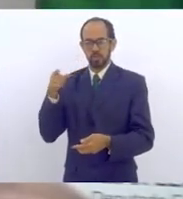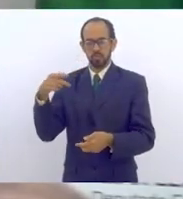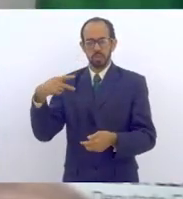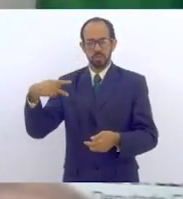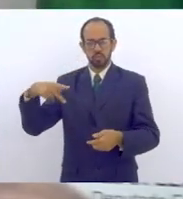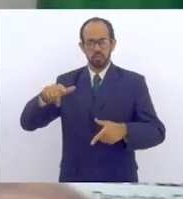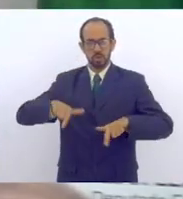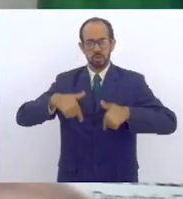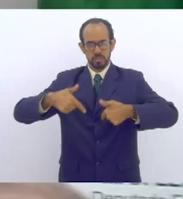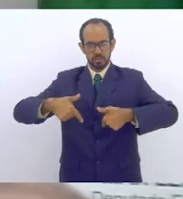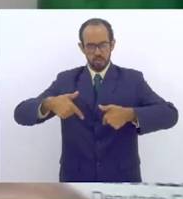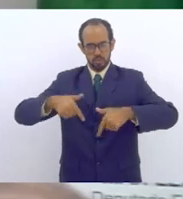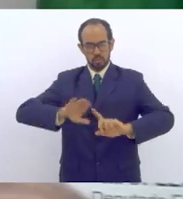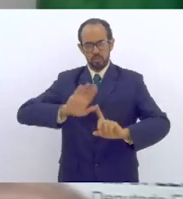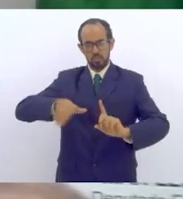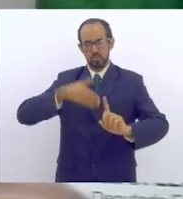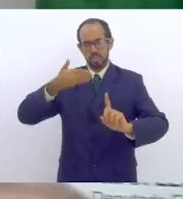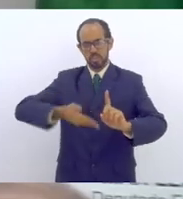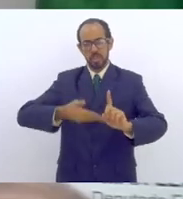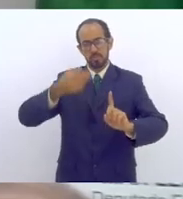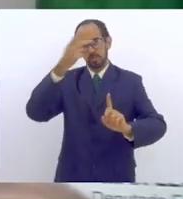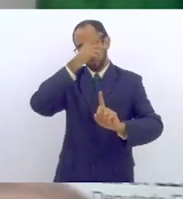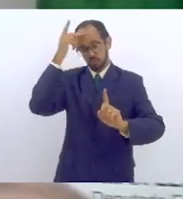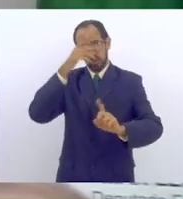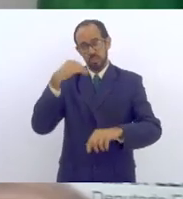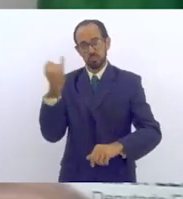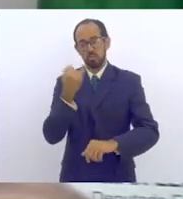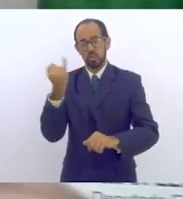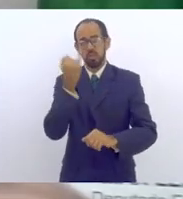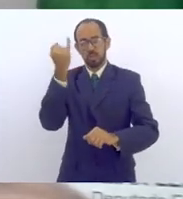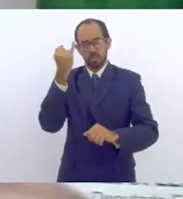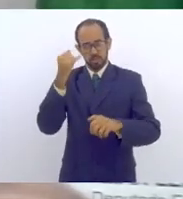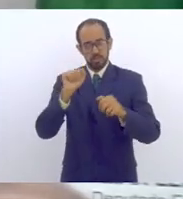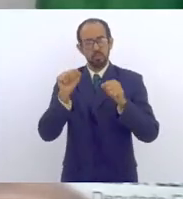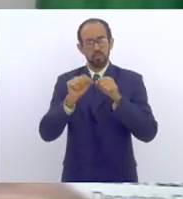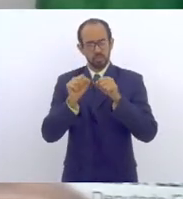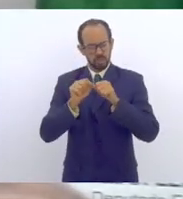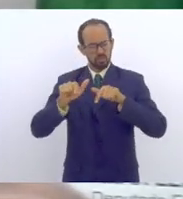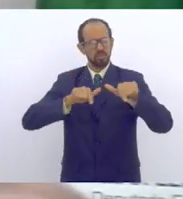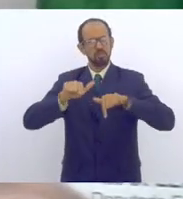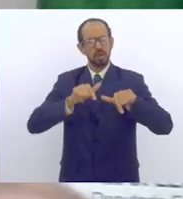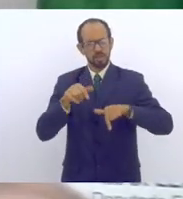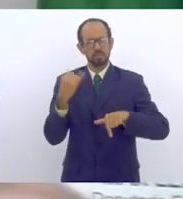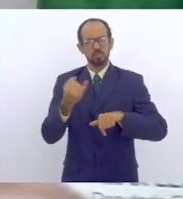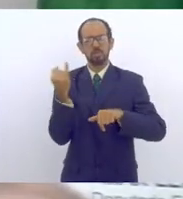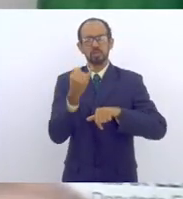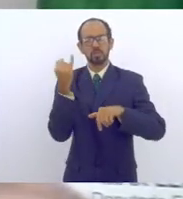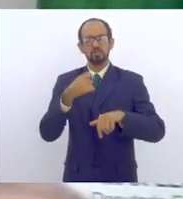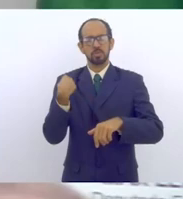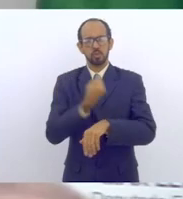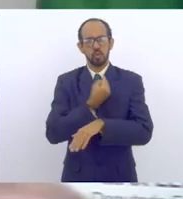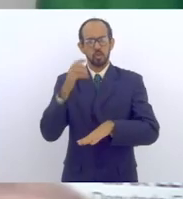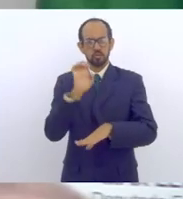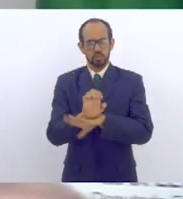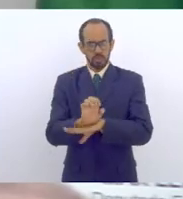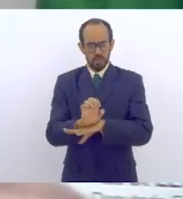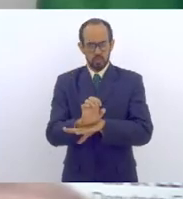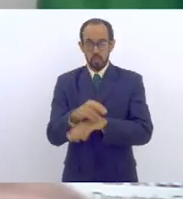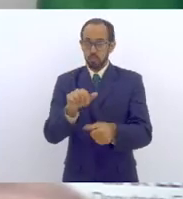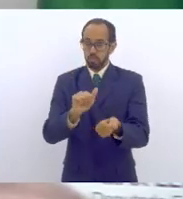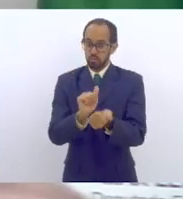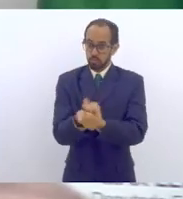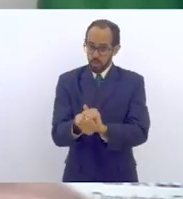de homenagear pessoas tão importantes prestaram serviços tão relevantes ao nosso estado seja no esporte